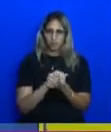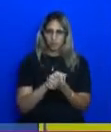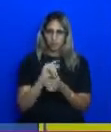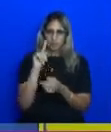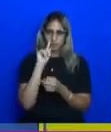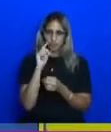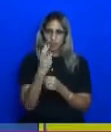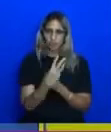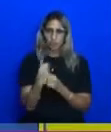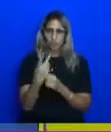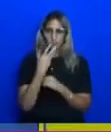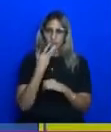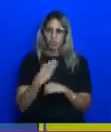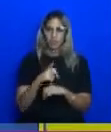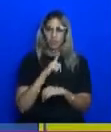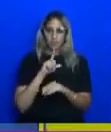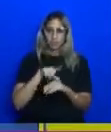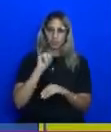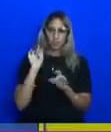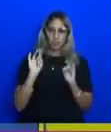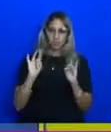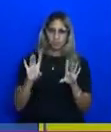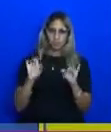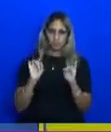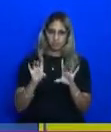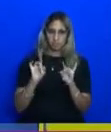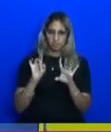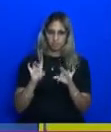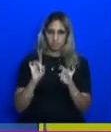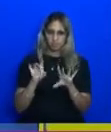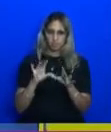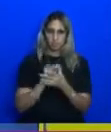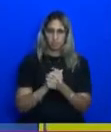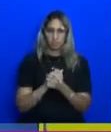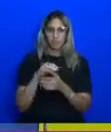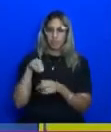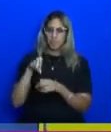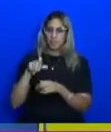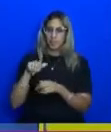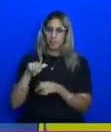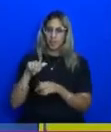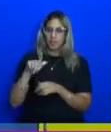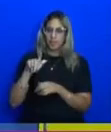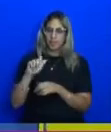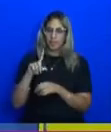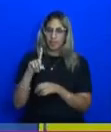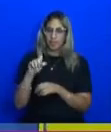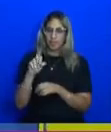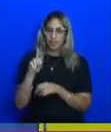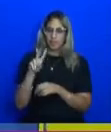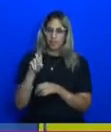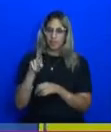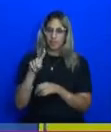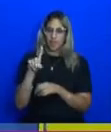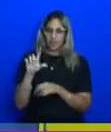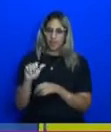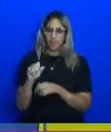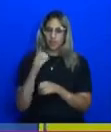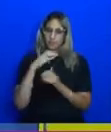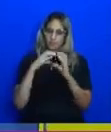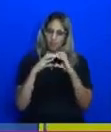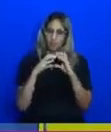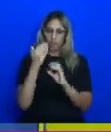Dia 31 de dezembro tem sorteio especial da Mega da Virada. Aposte e boa sorte. Bola